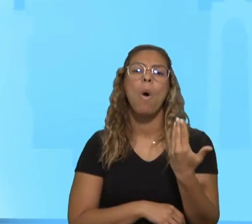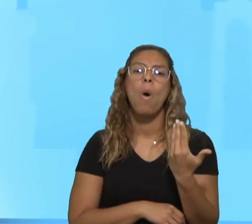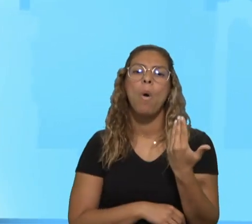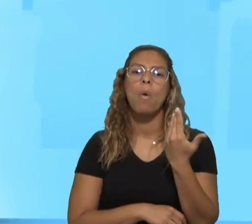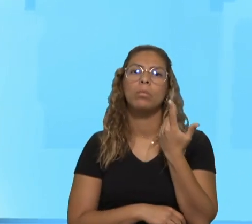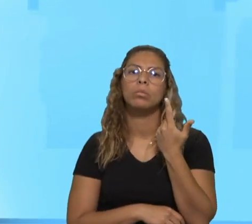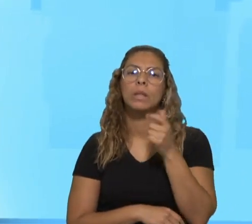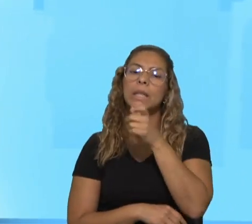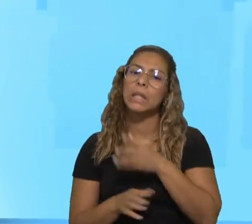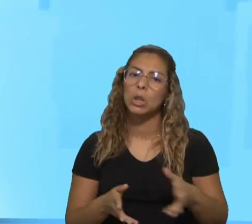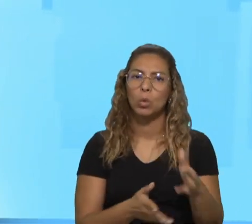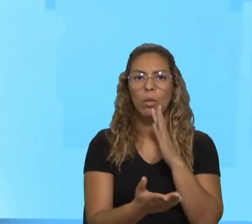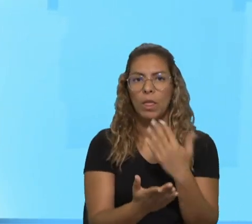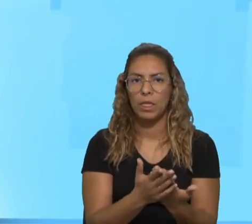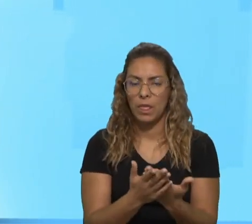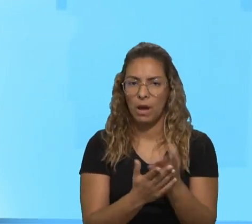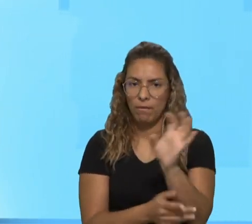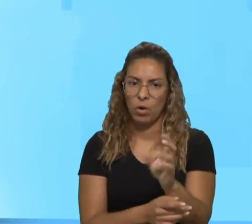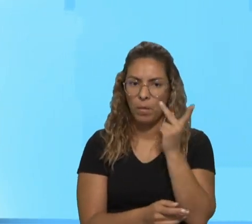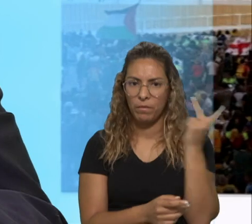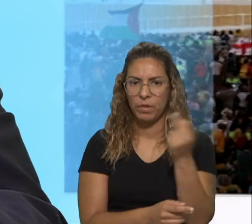rio entrega também à vida das pessoas?